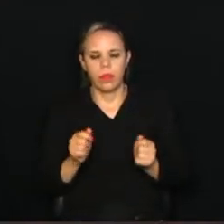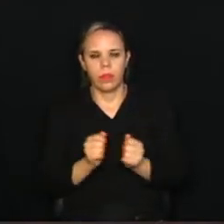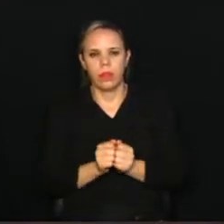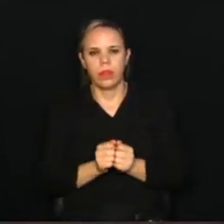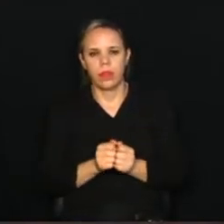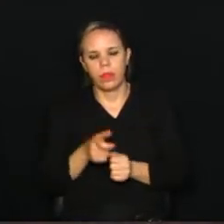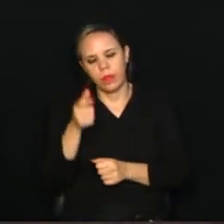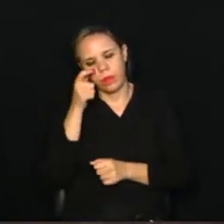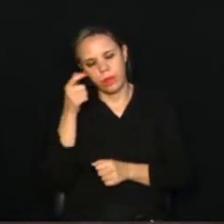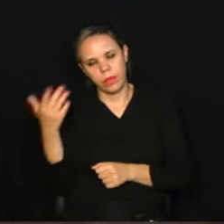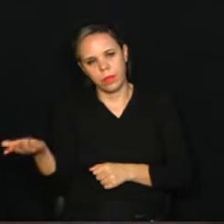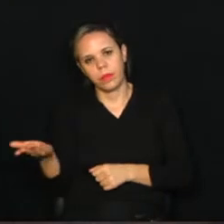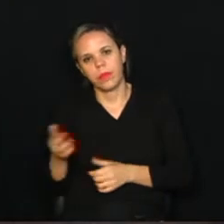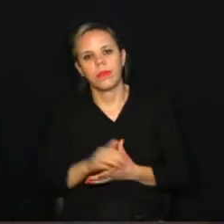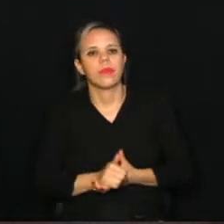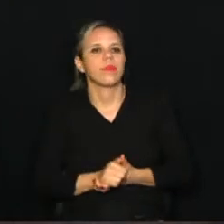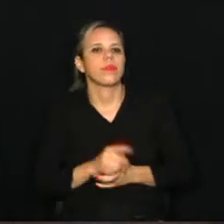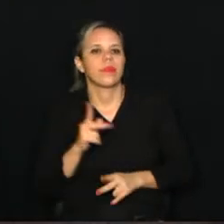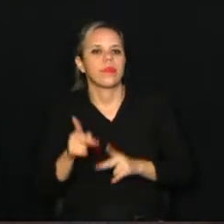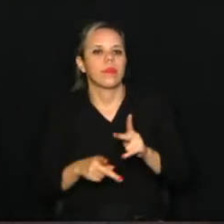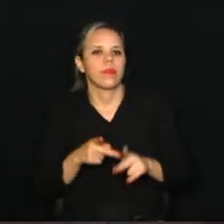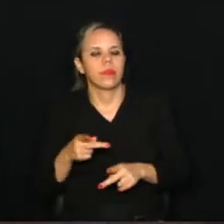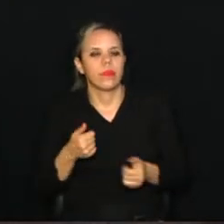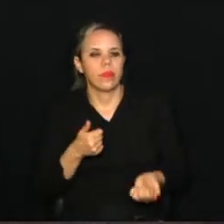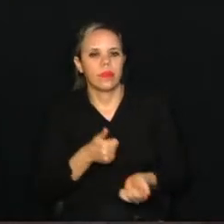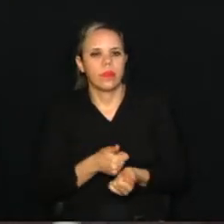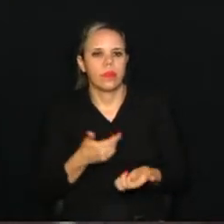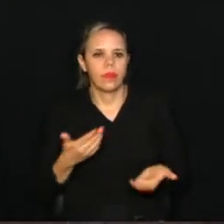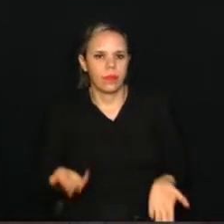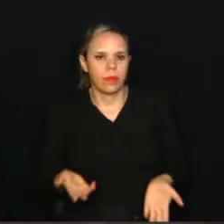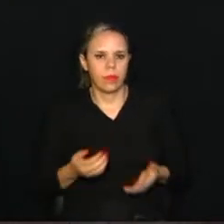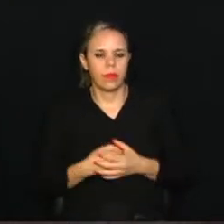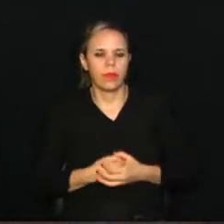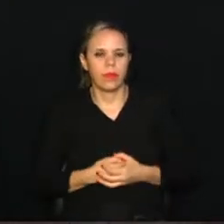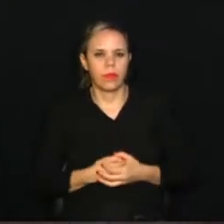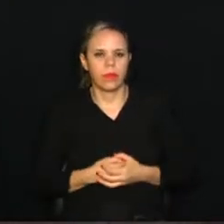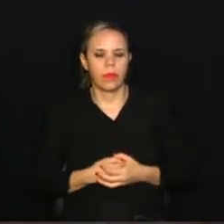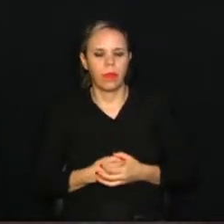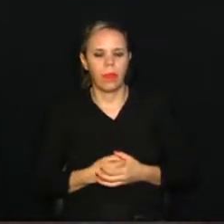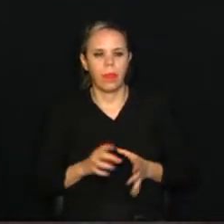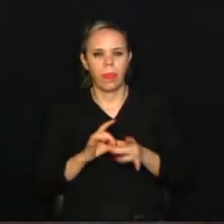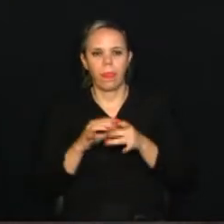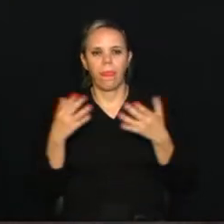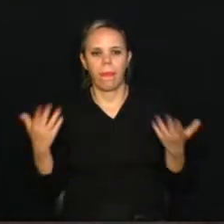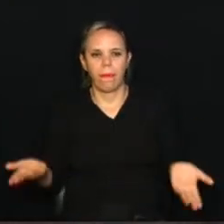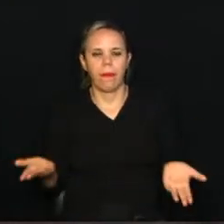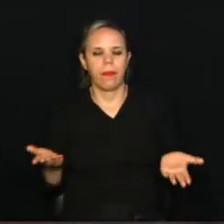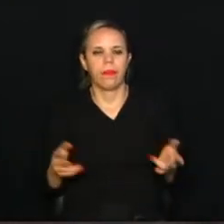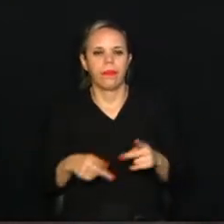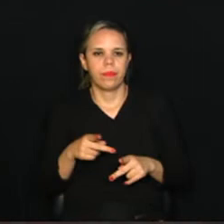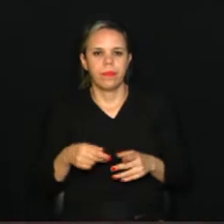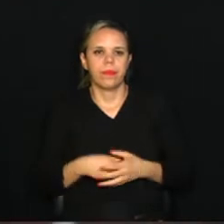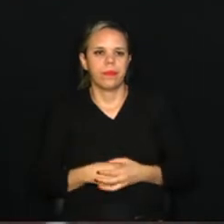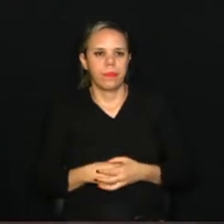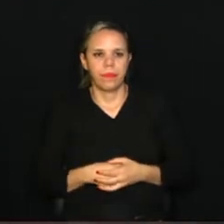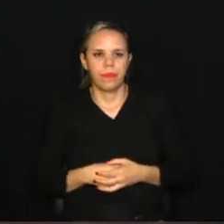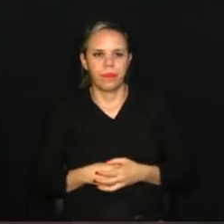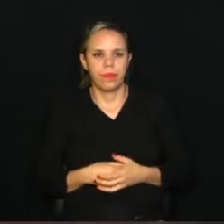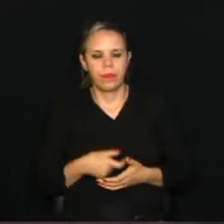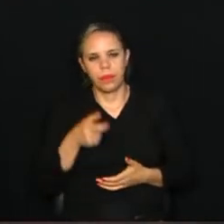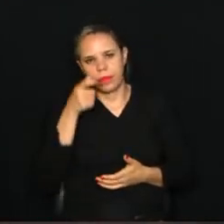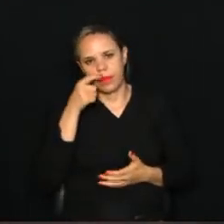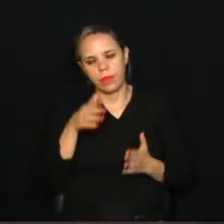nos assistindo, as pessoas que estão nos acompanhando, e estou à disposição, Gaspar, e quero já